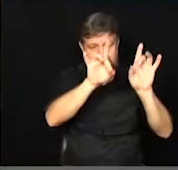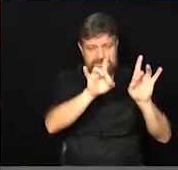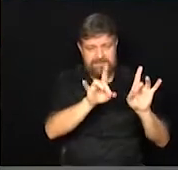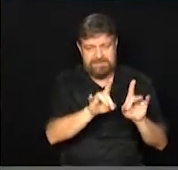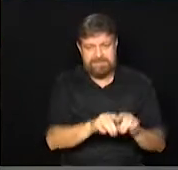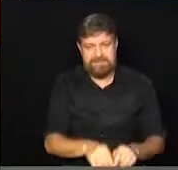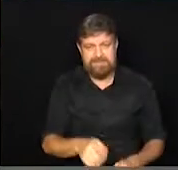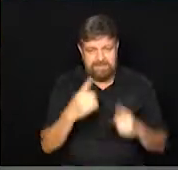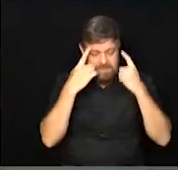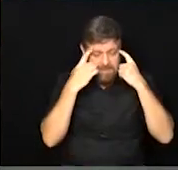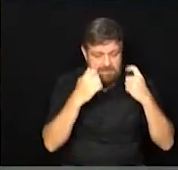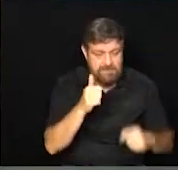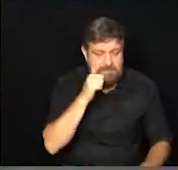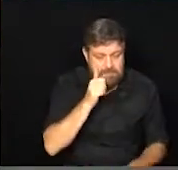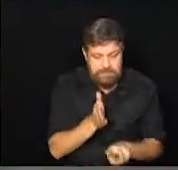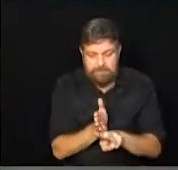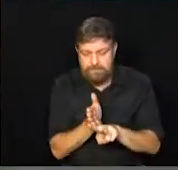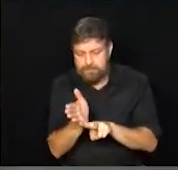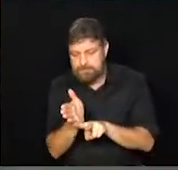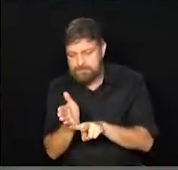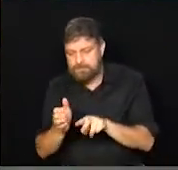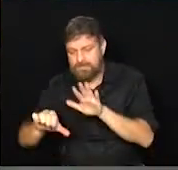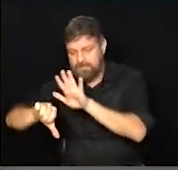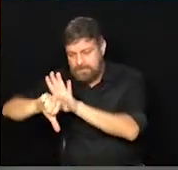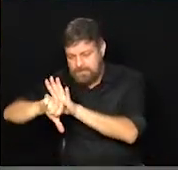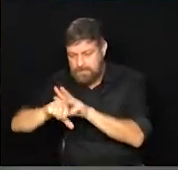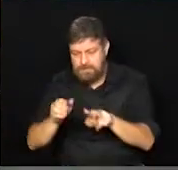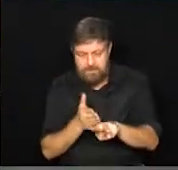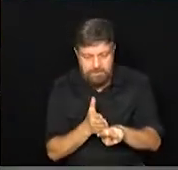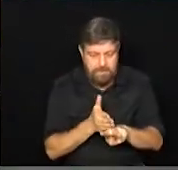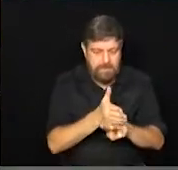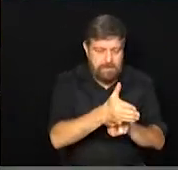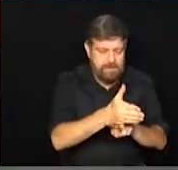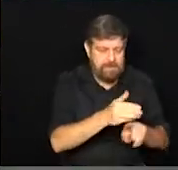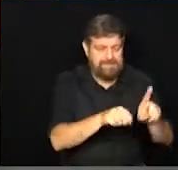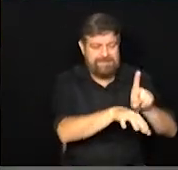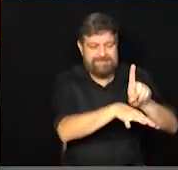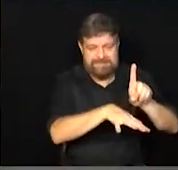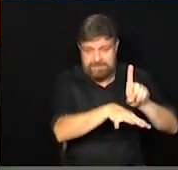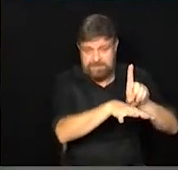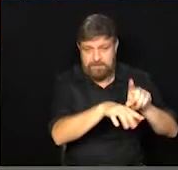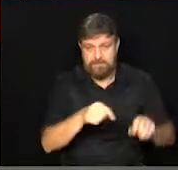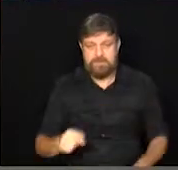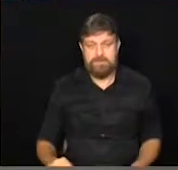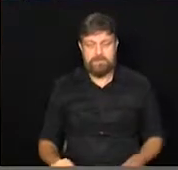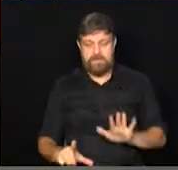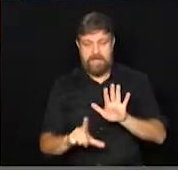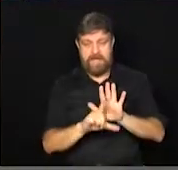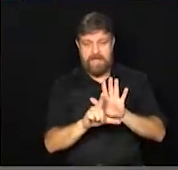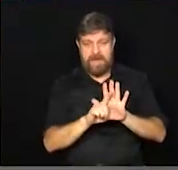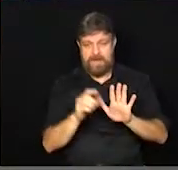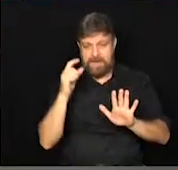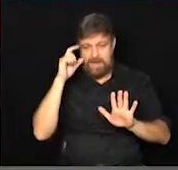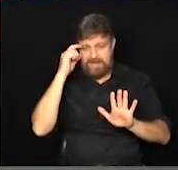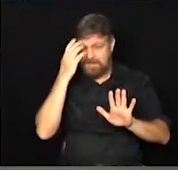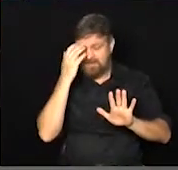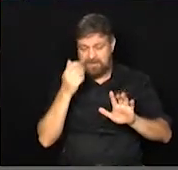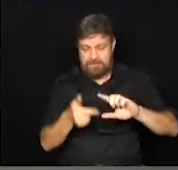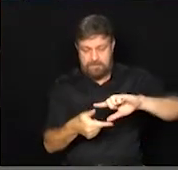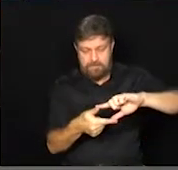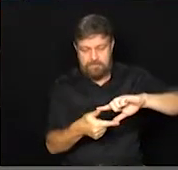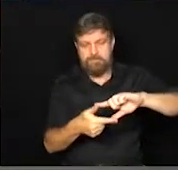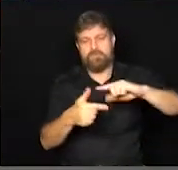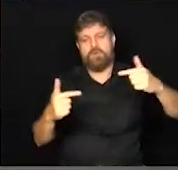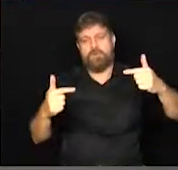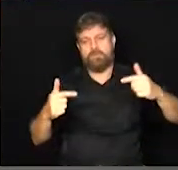forma civil e penal. Então, essa foi uma grande inovação e